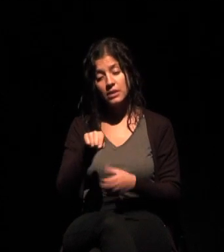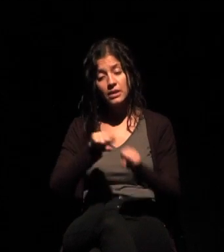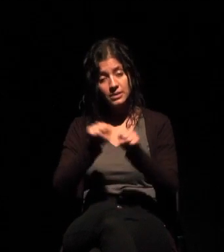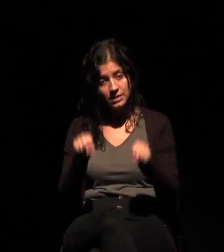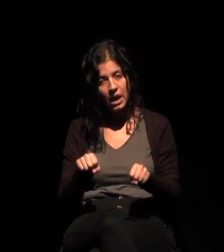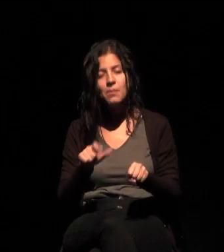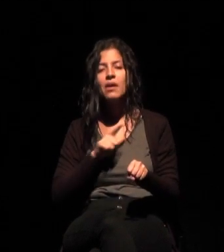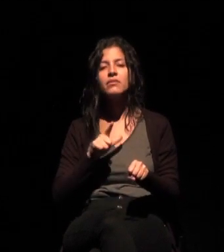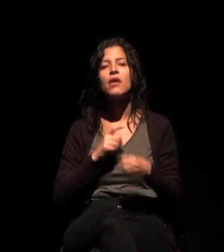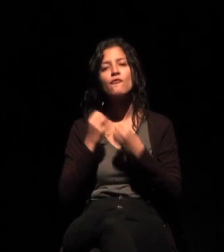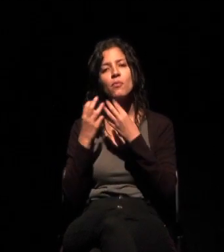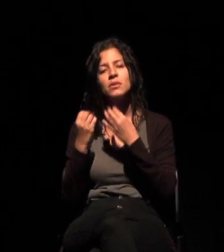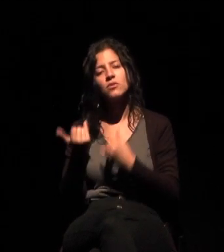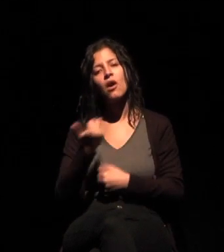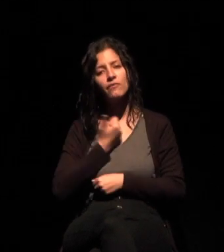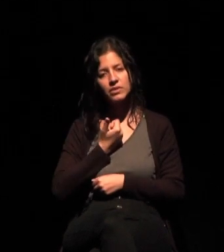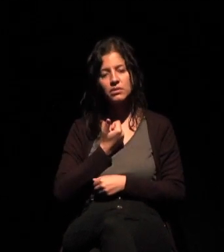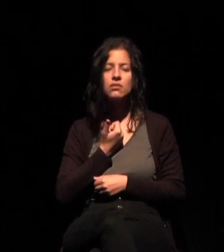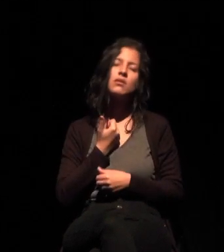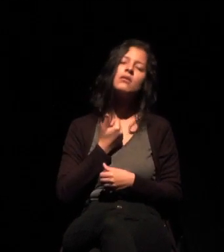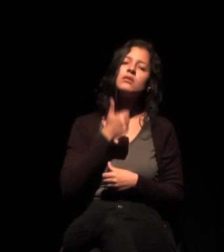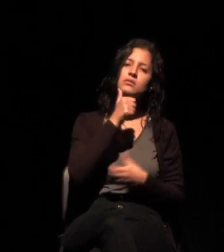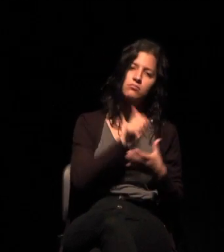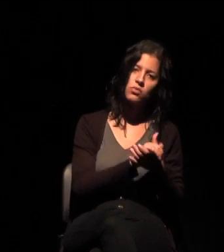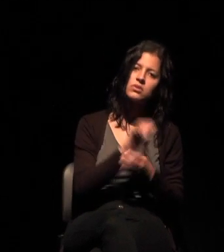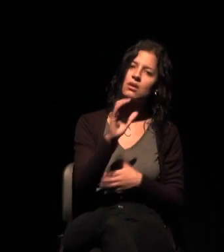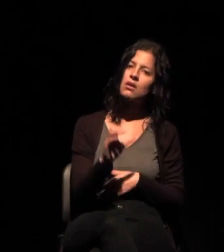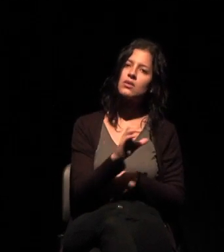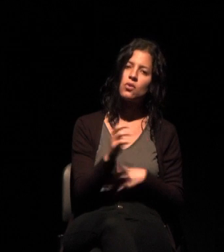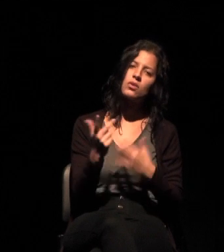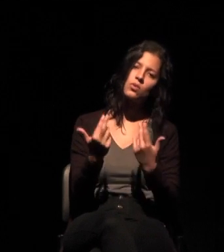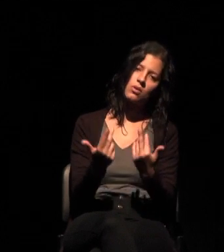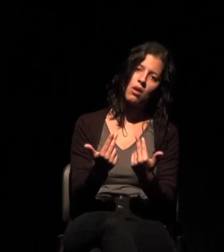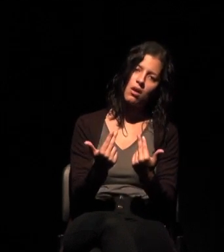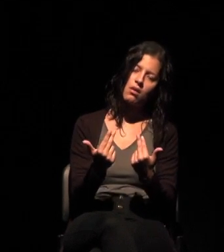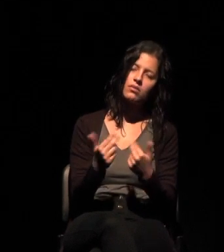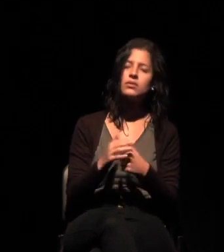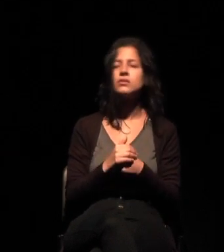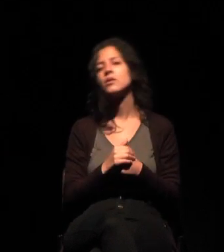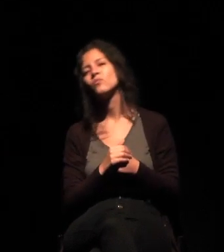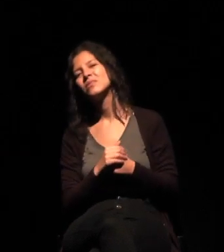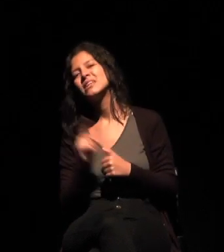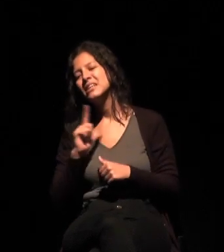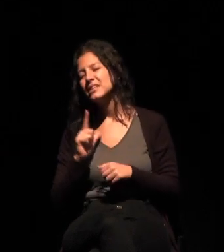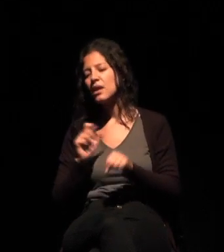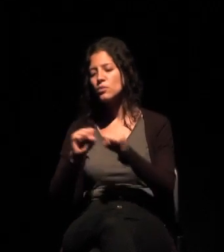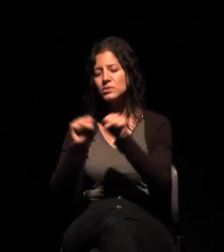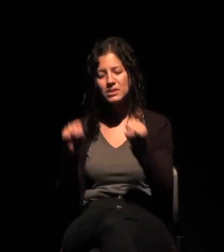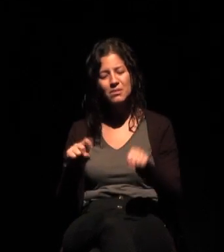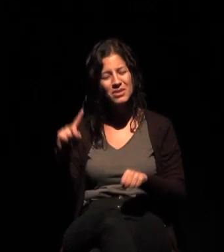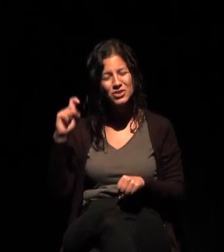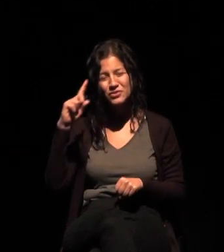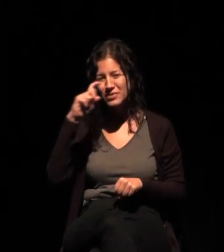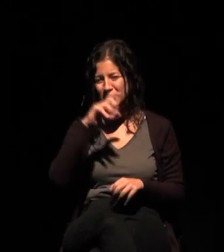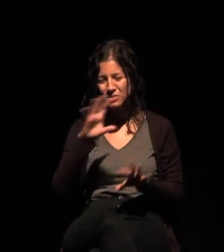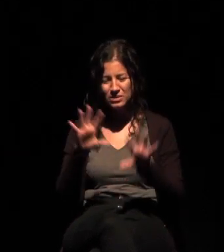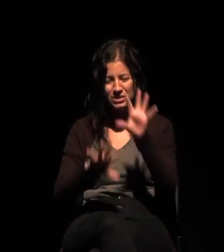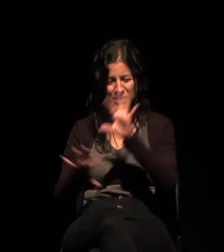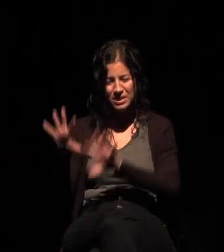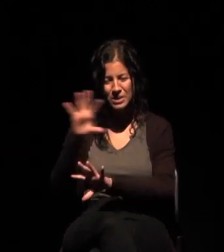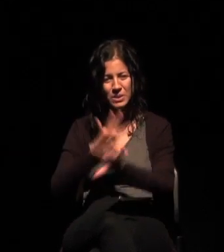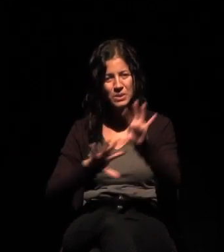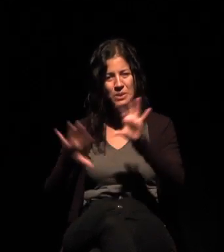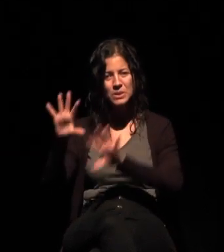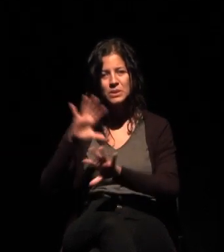você tem um sistema muito difícil de entender e você vai traduzir-se numa linguagem que o ser humano consegue entender